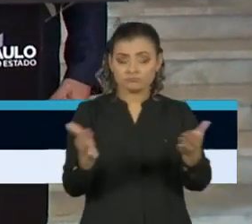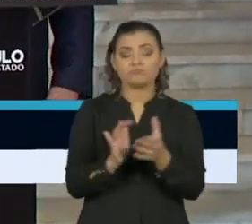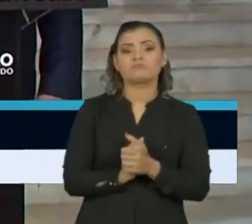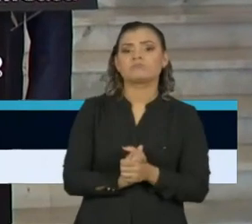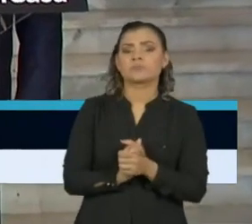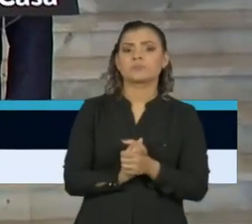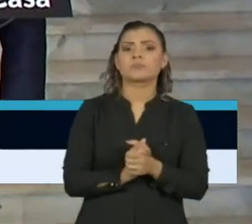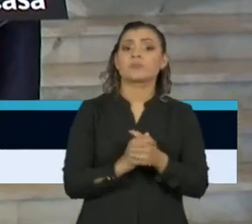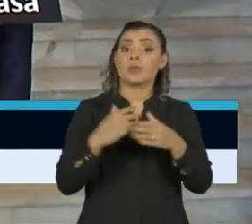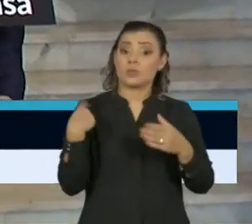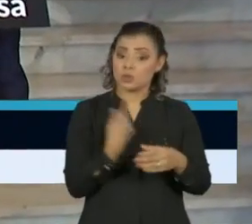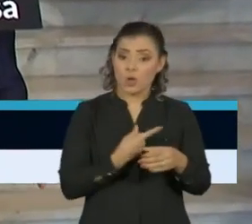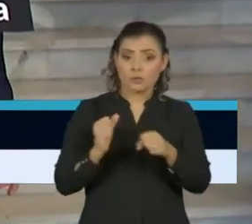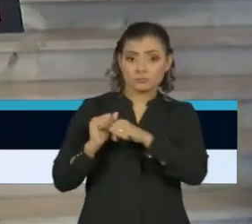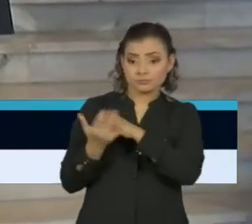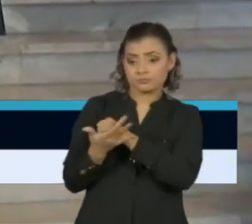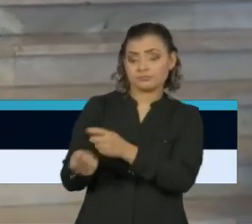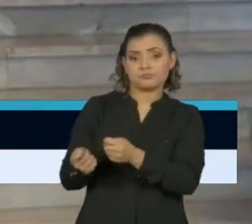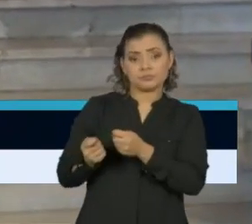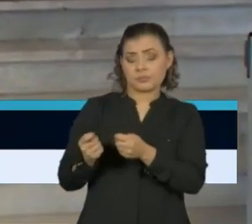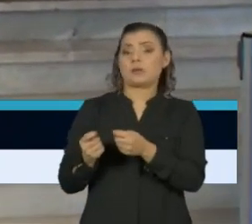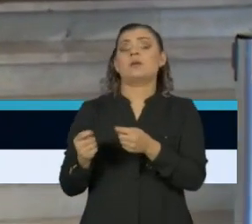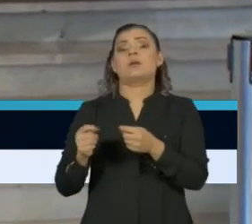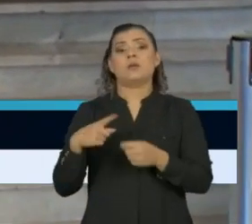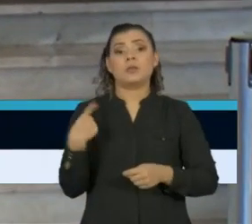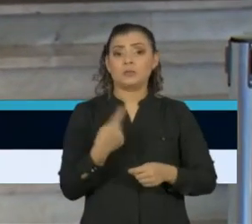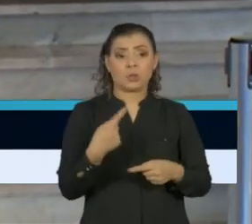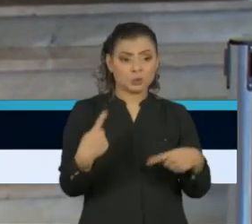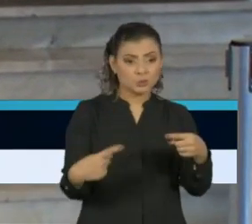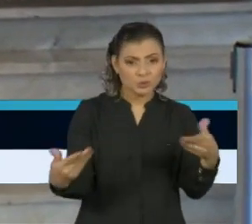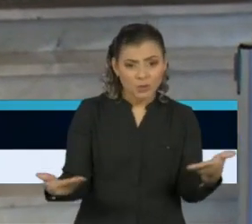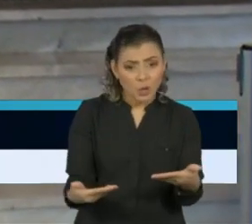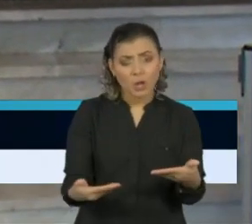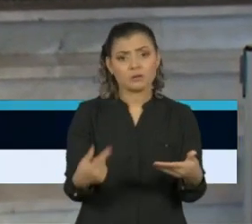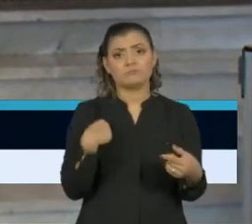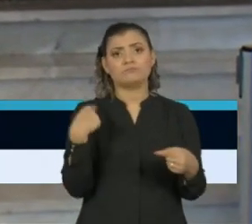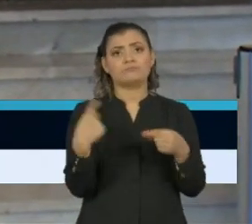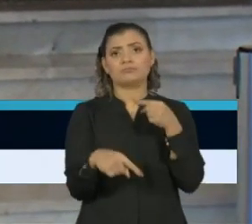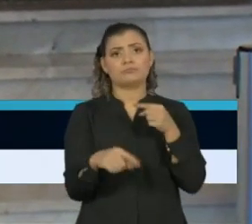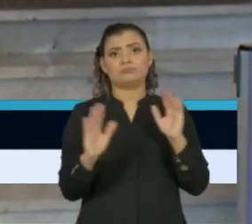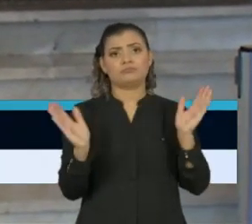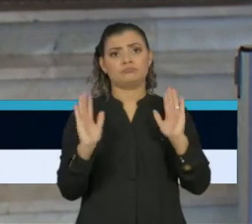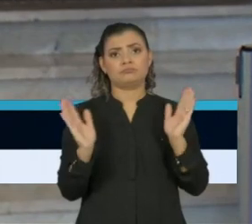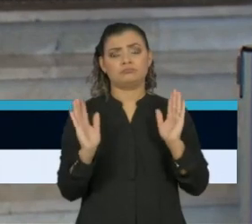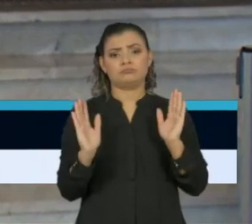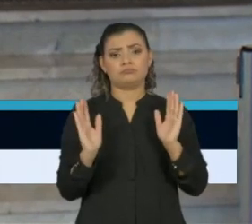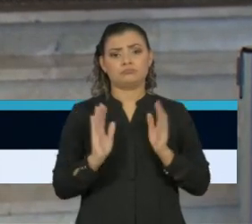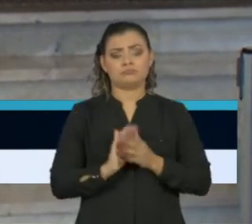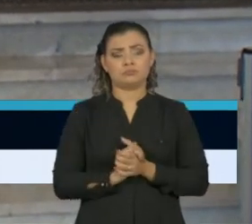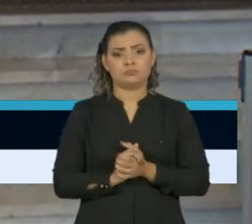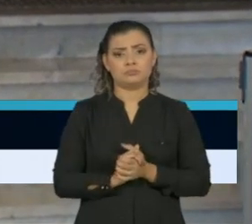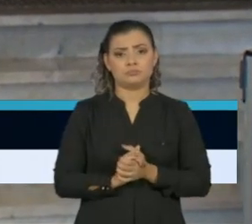não discutiu esse assunto por não achar oportuno e nem pertinente.